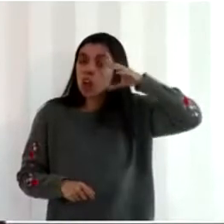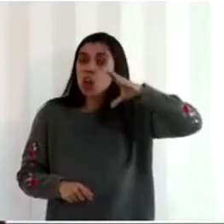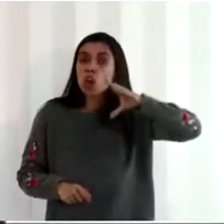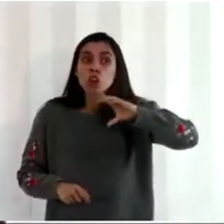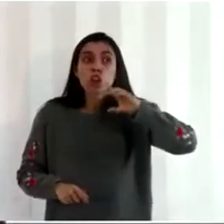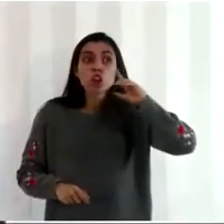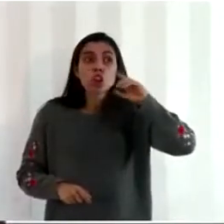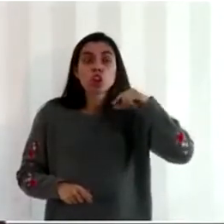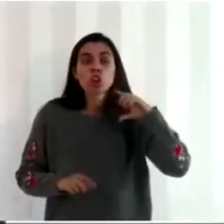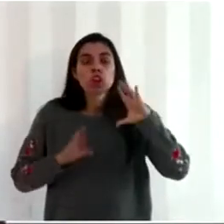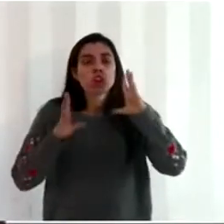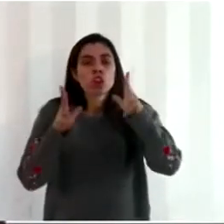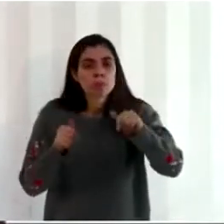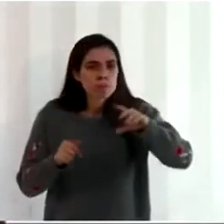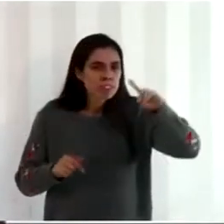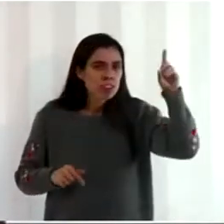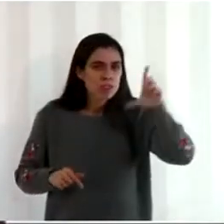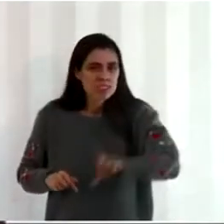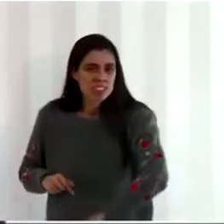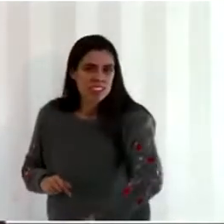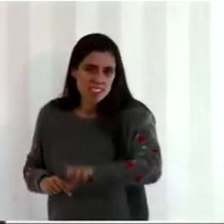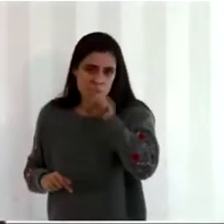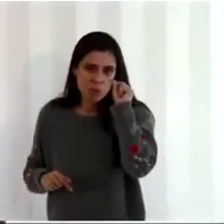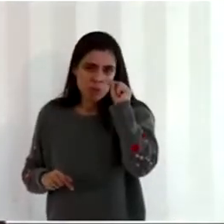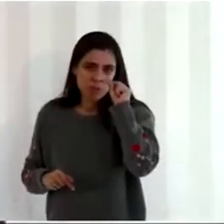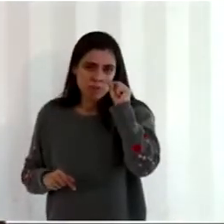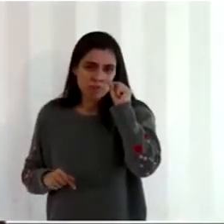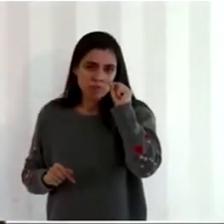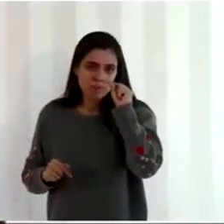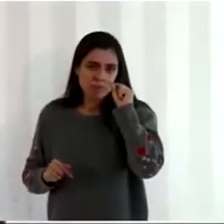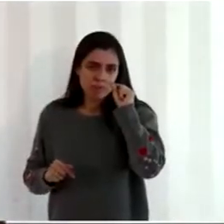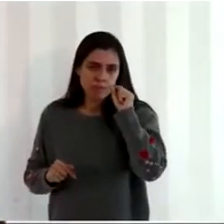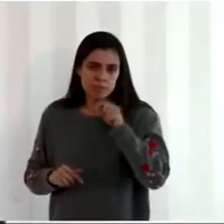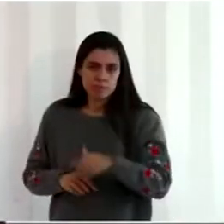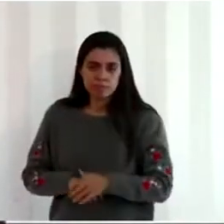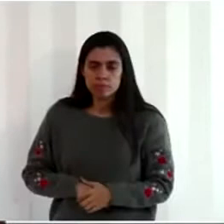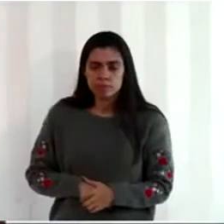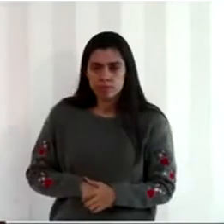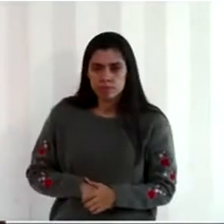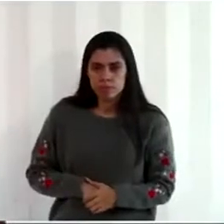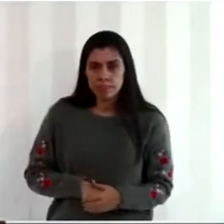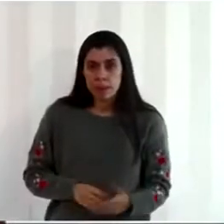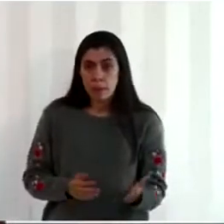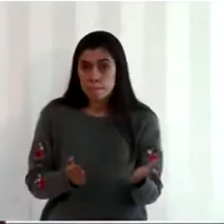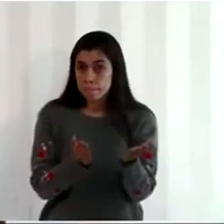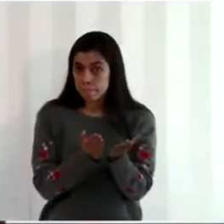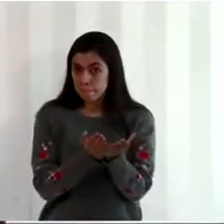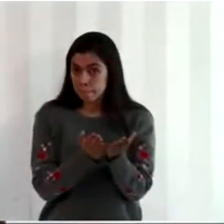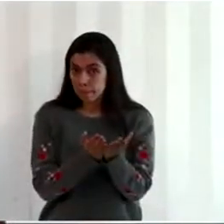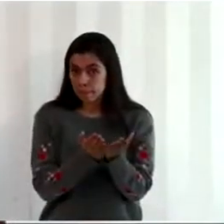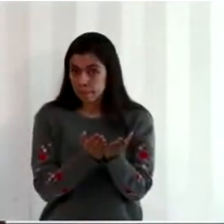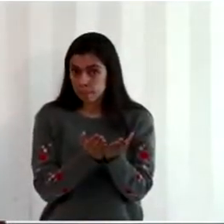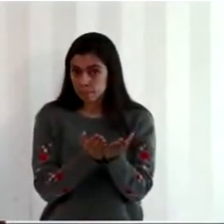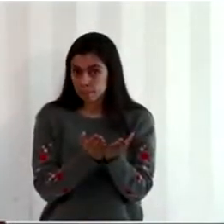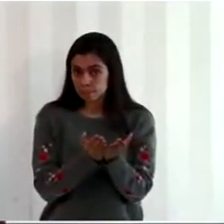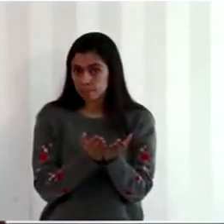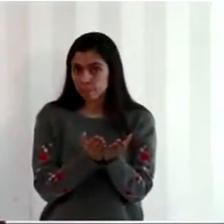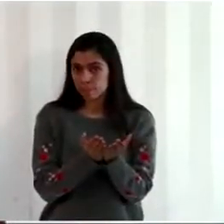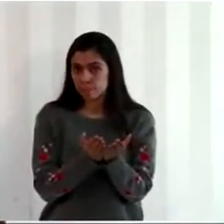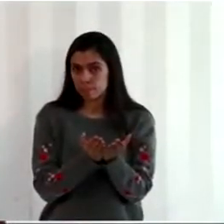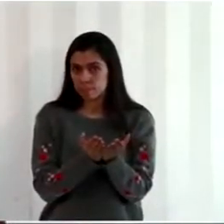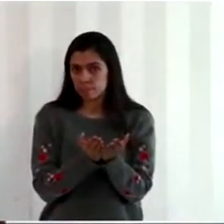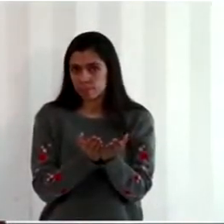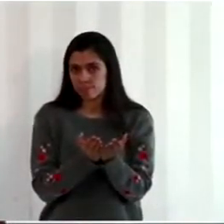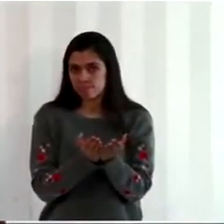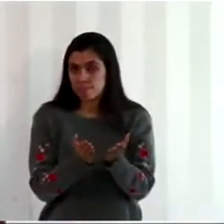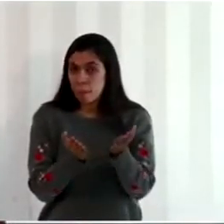ao Senhor. Portanto, irmãos, a palavra do Senhor, encerrando aqui, esse que é o terceiro sermão,